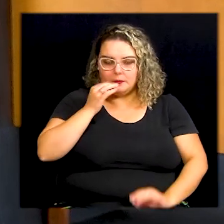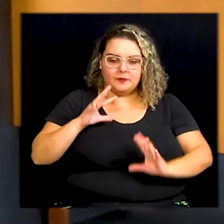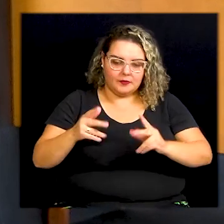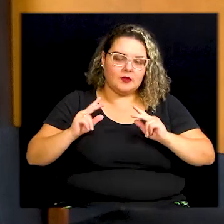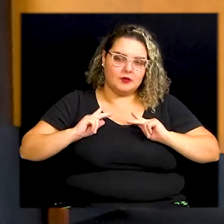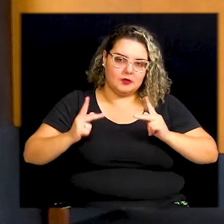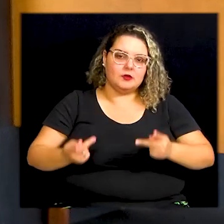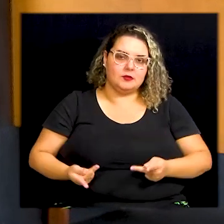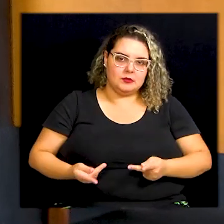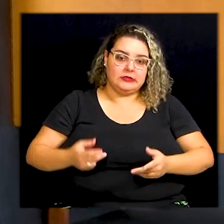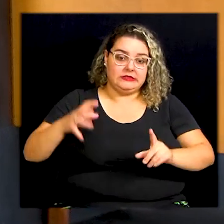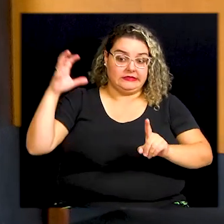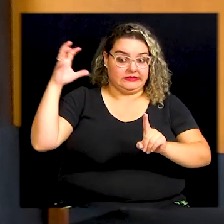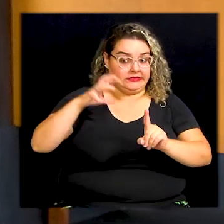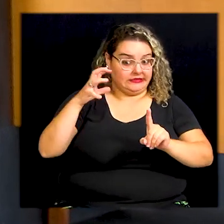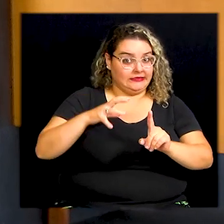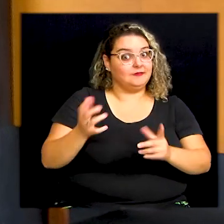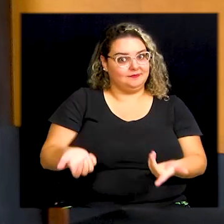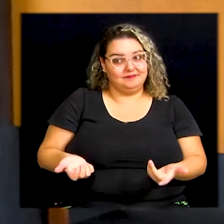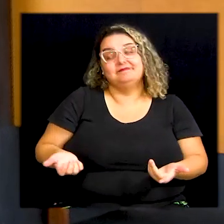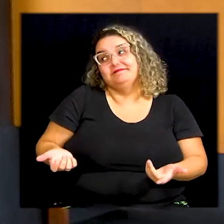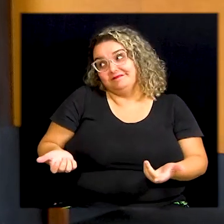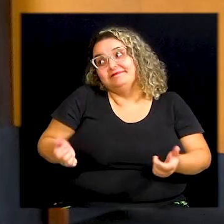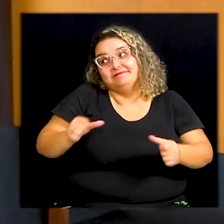ser humano, sob pressão, ele